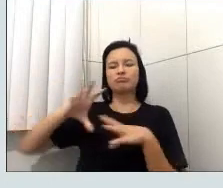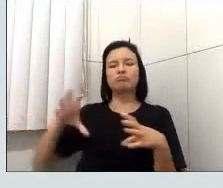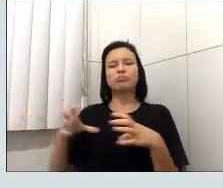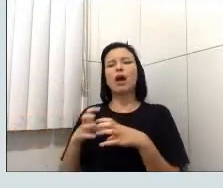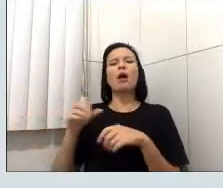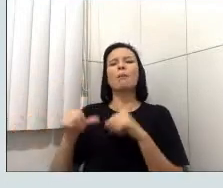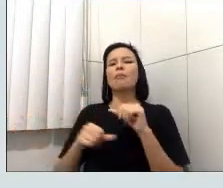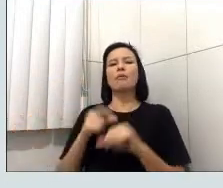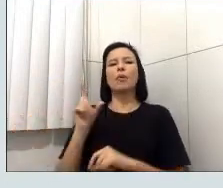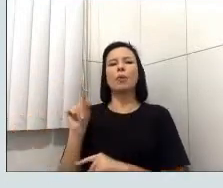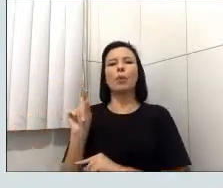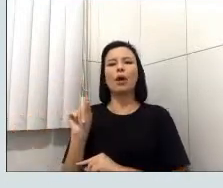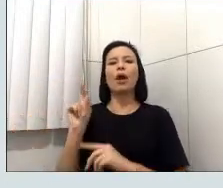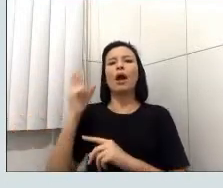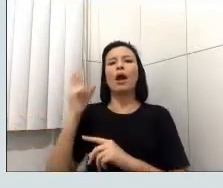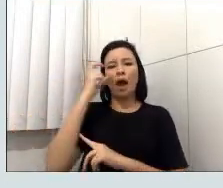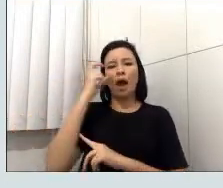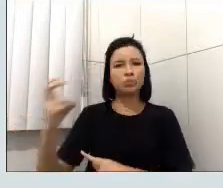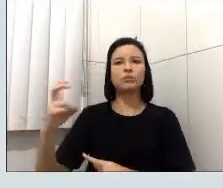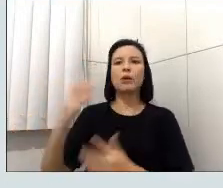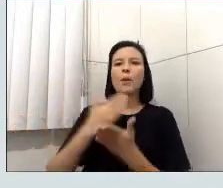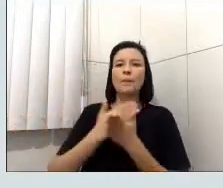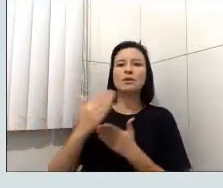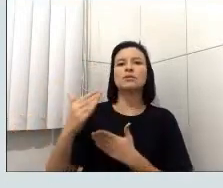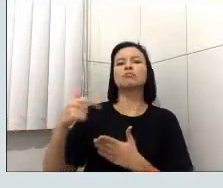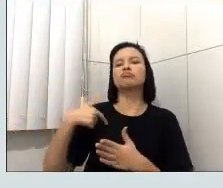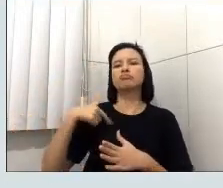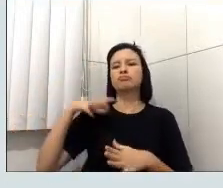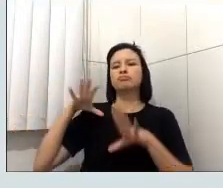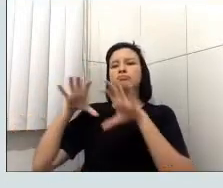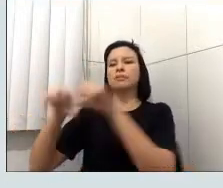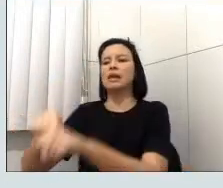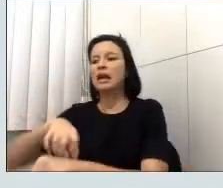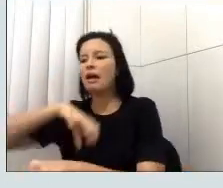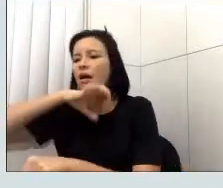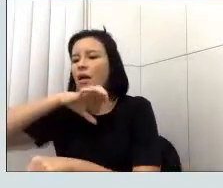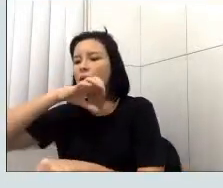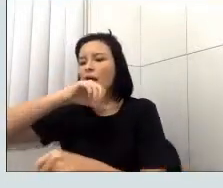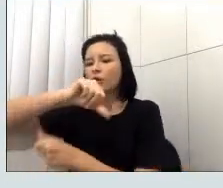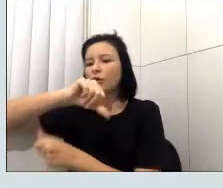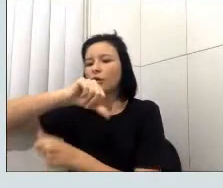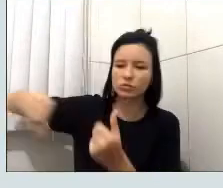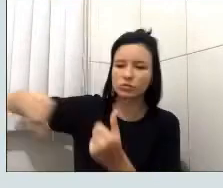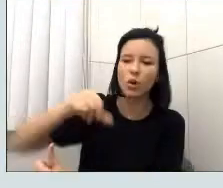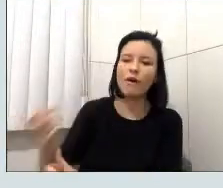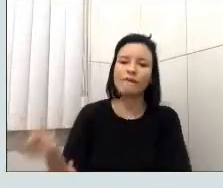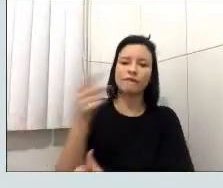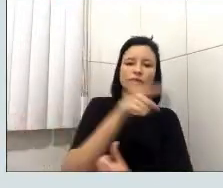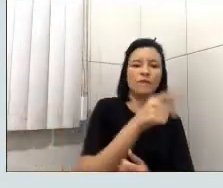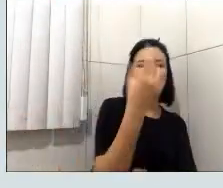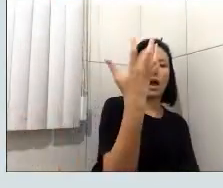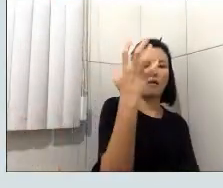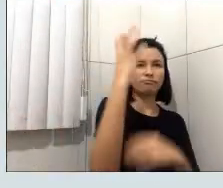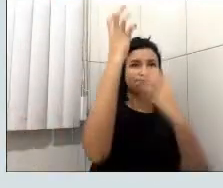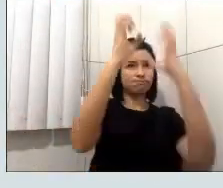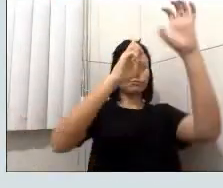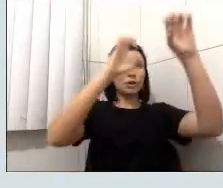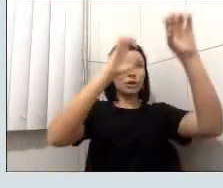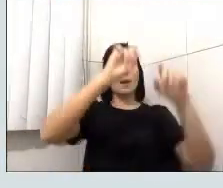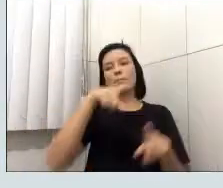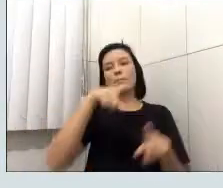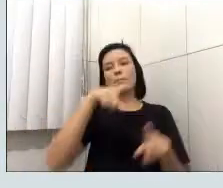a sua cultura. Eles começavam com a caça, então diversas regiões trocam a caça e a coleta, a pesca,